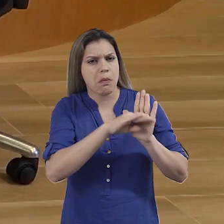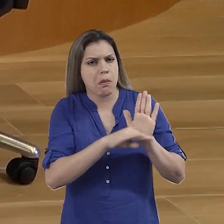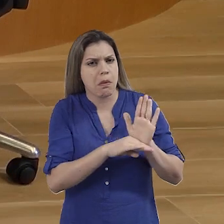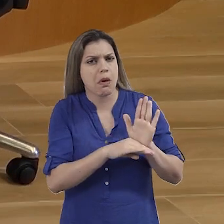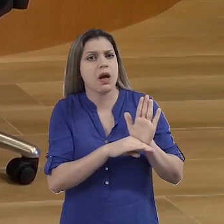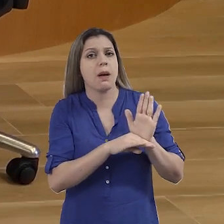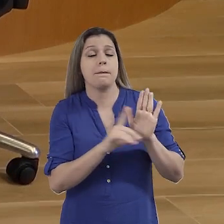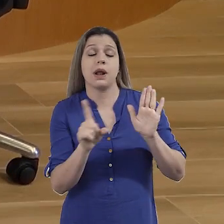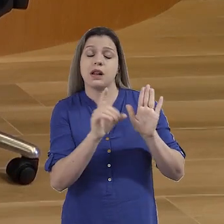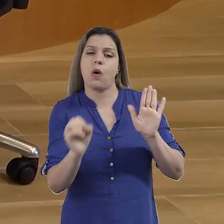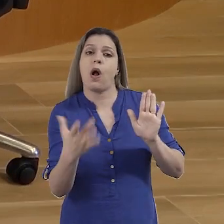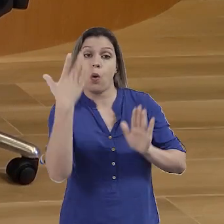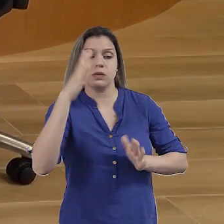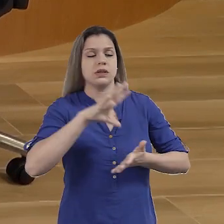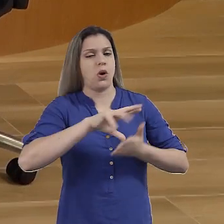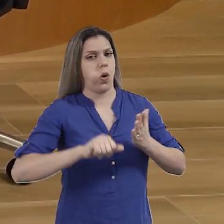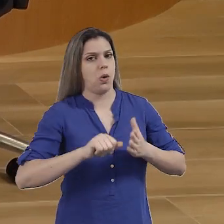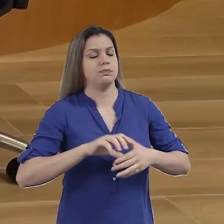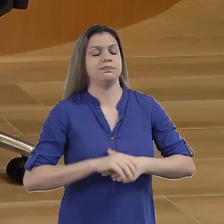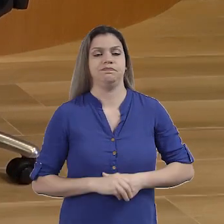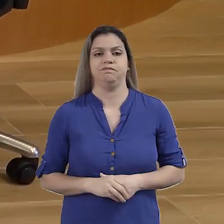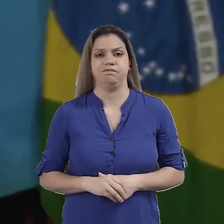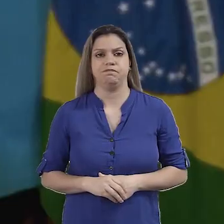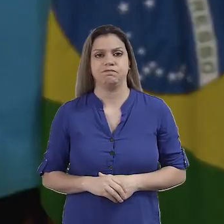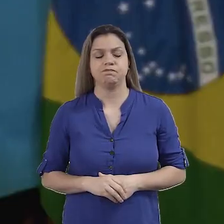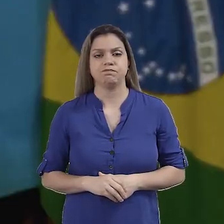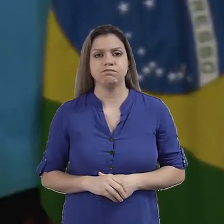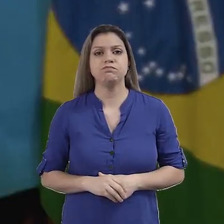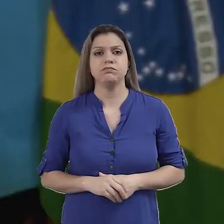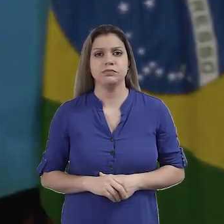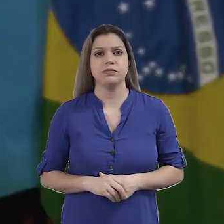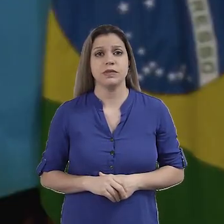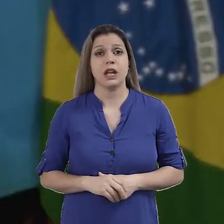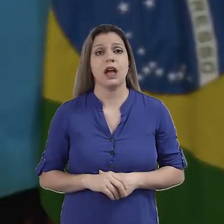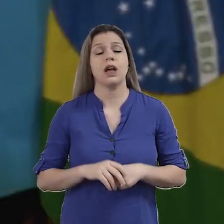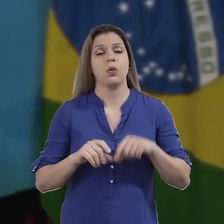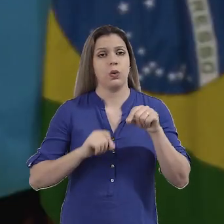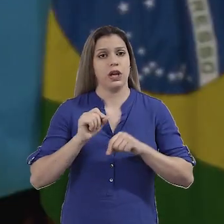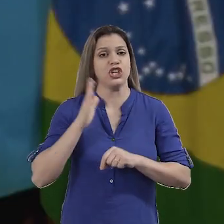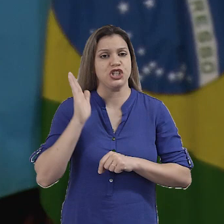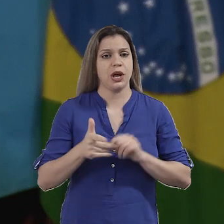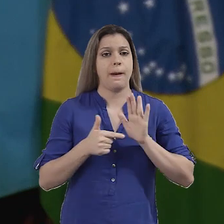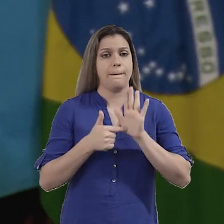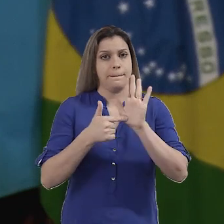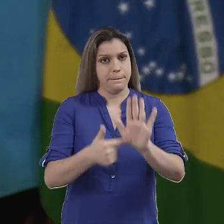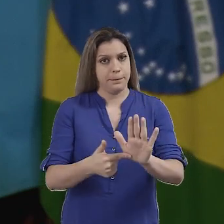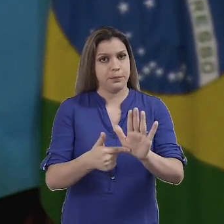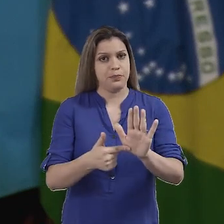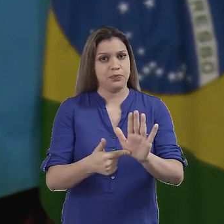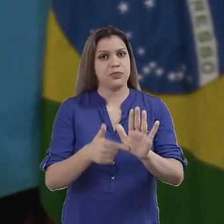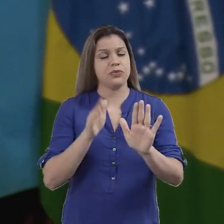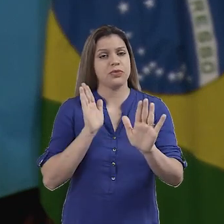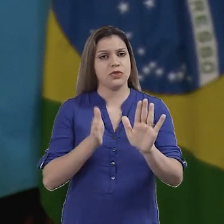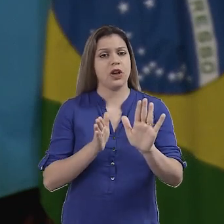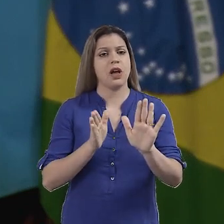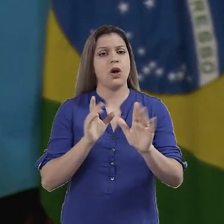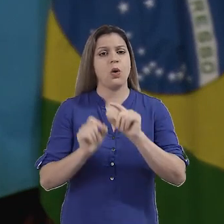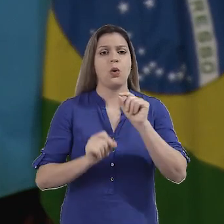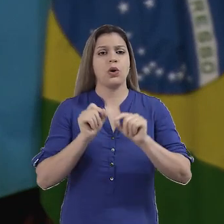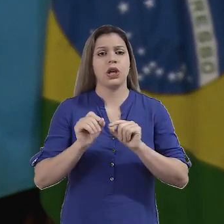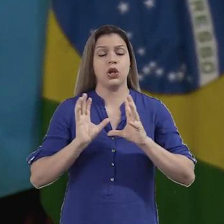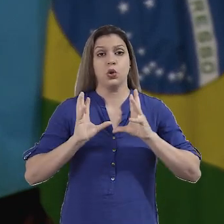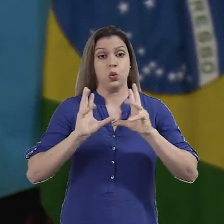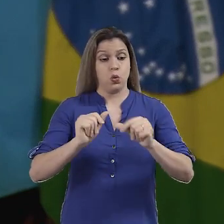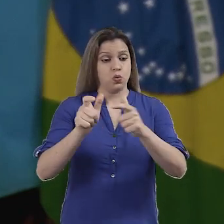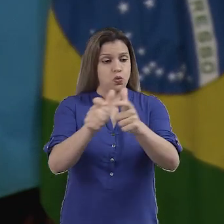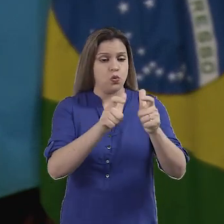cumpriu todos aqueles requisitos para que não ocorresse a corrupção. E isso foi trazido, e vem sendo adotado